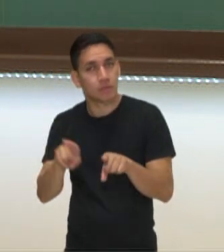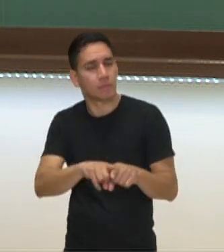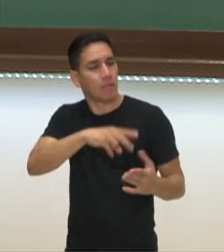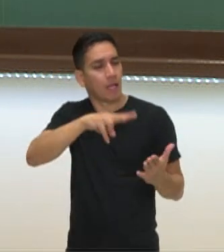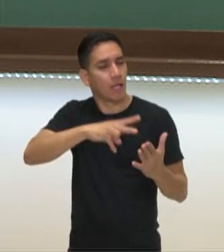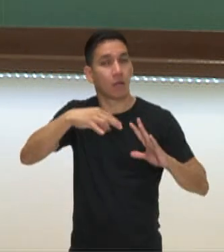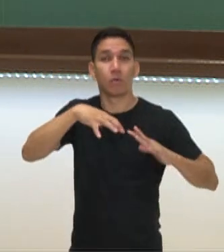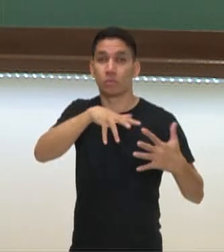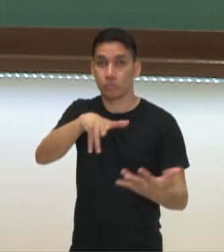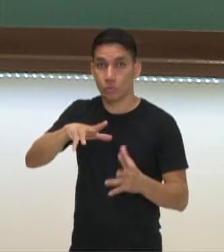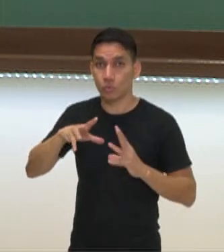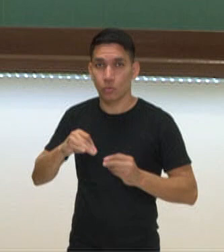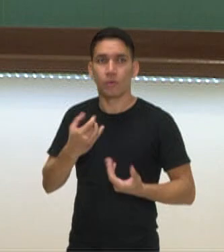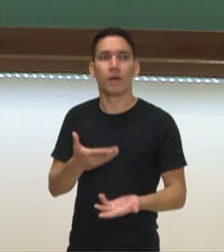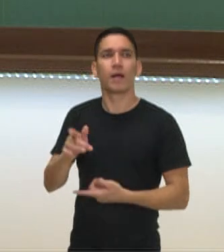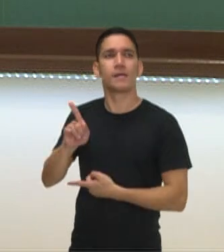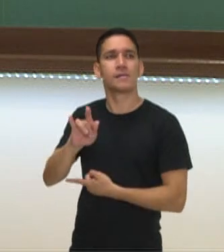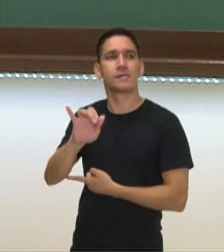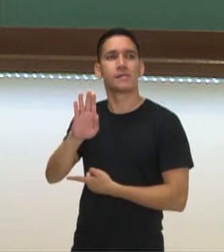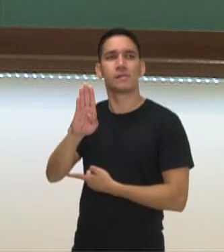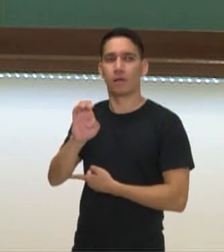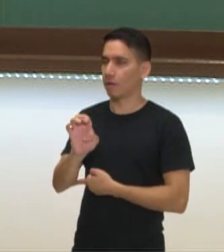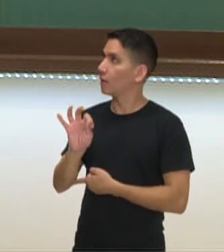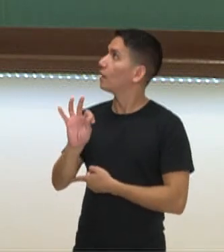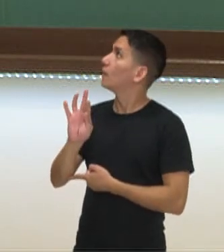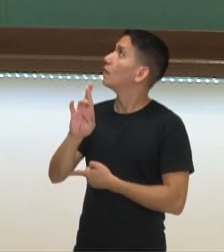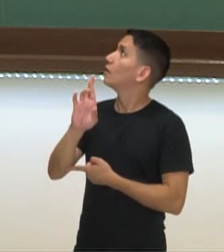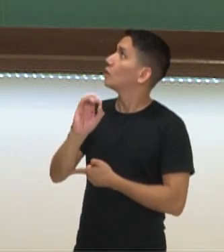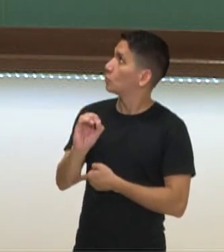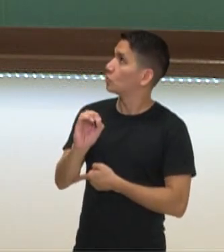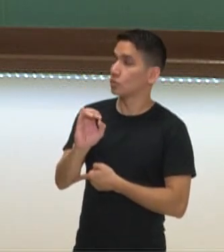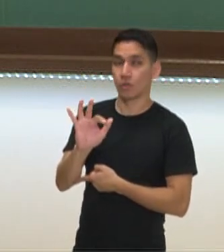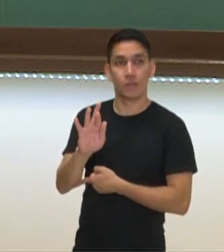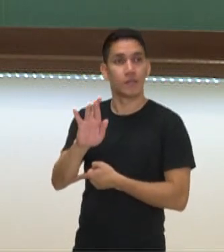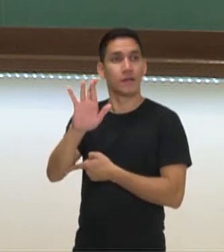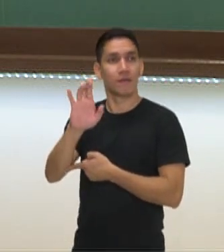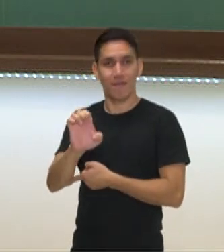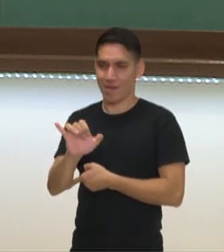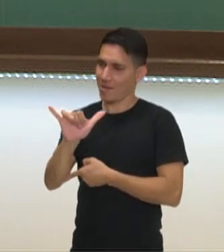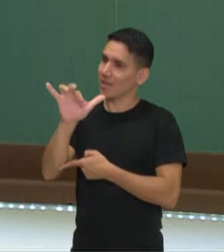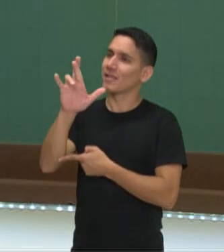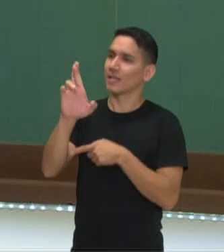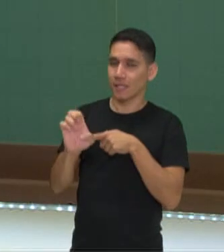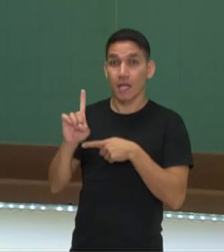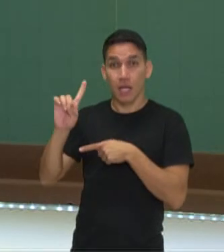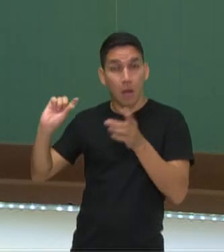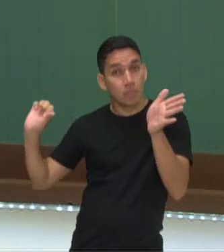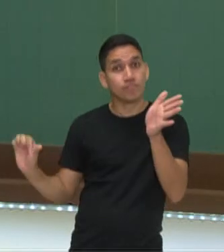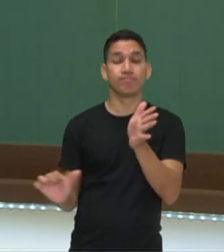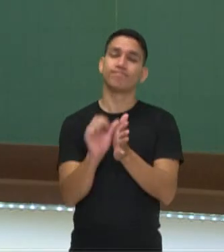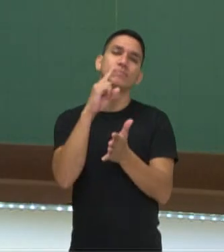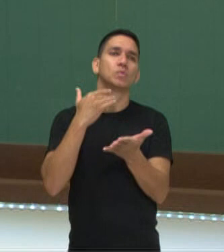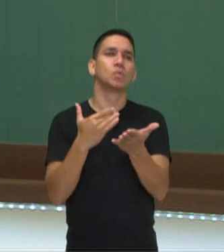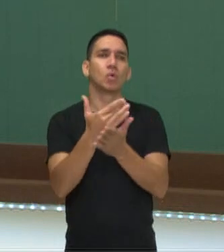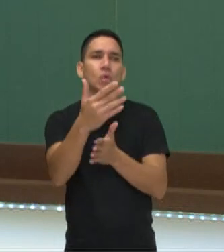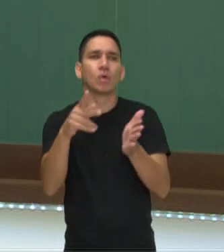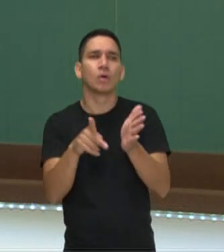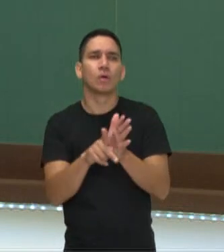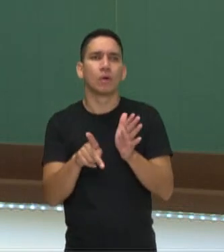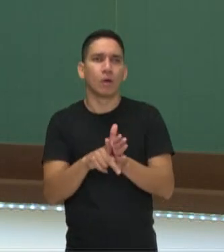no mundo todo, que é Gilberto Freire, tá? Gilberto Freire foi então um dos precursores da antropologia